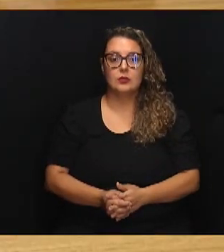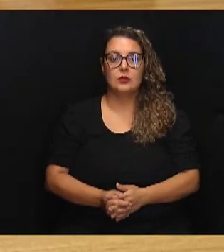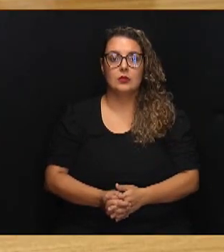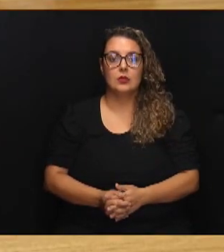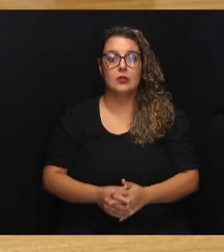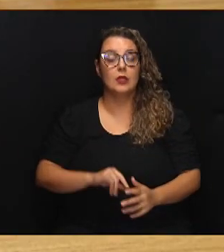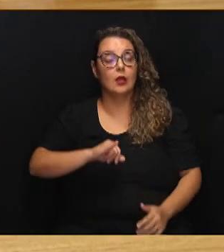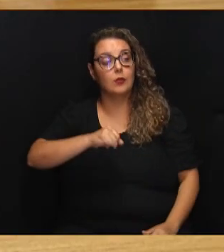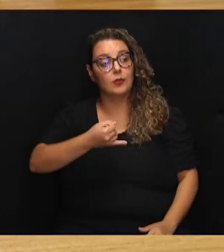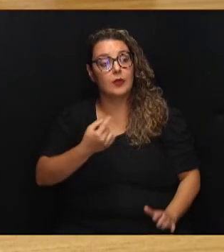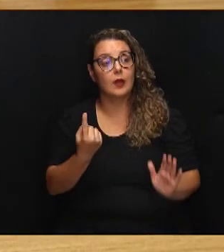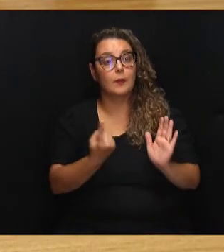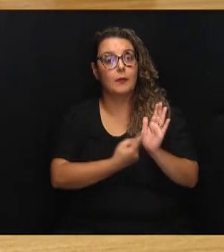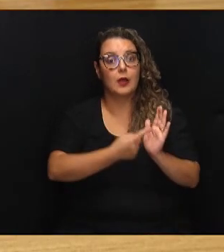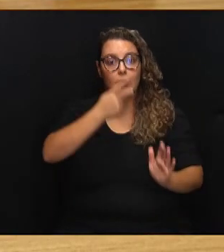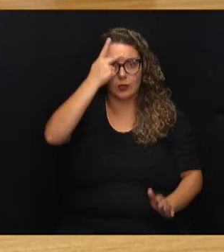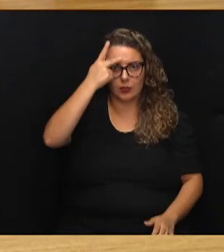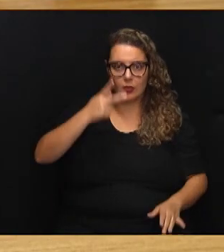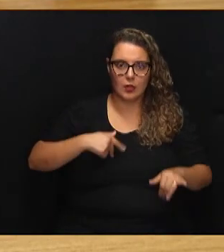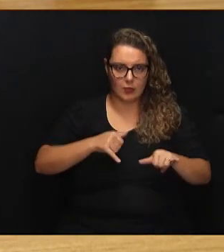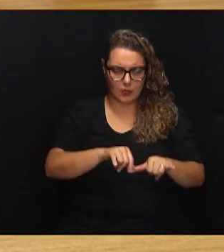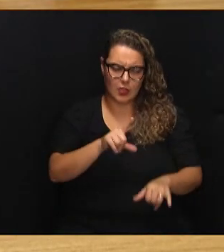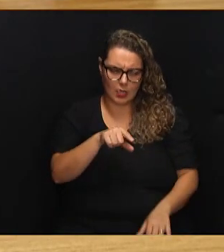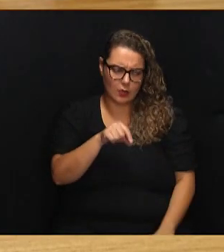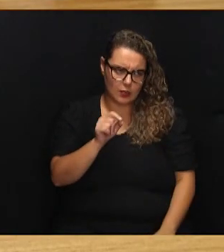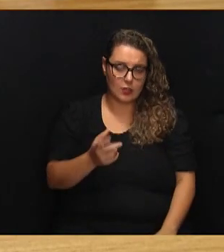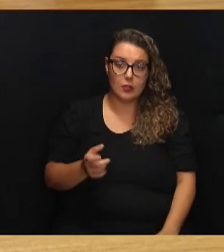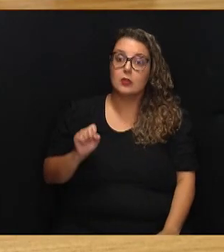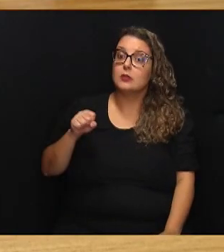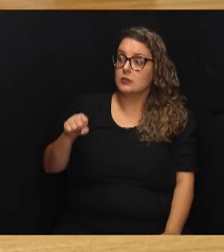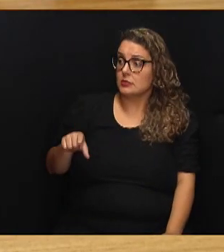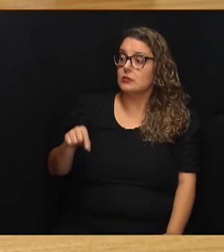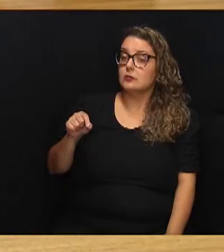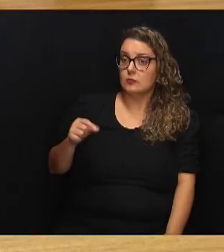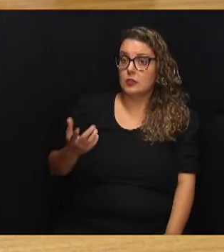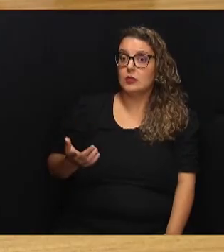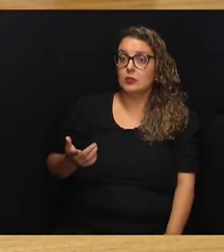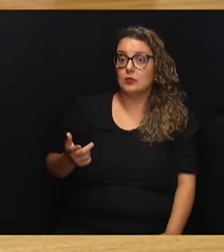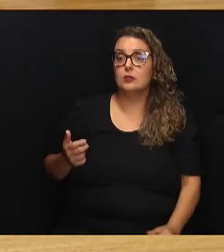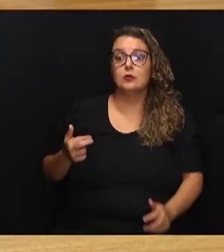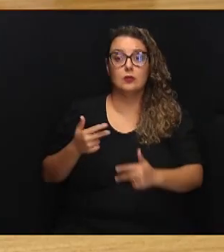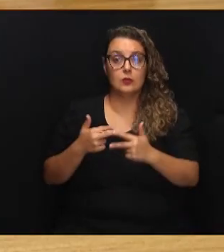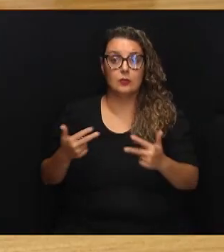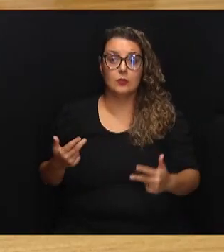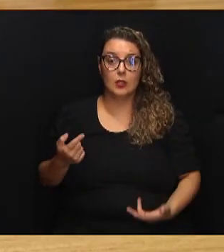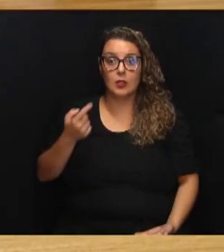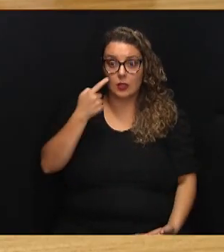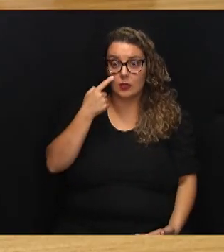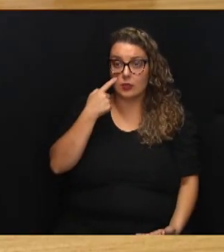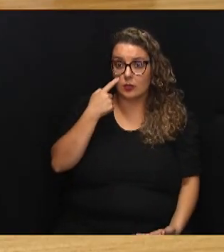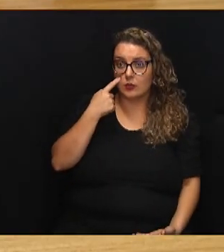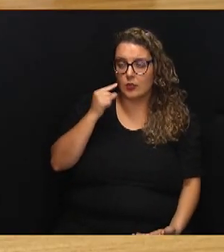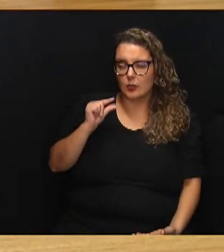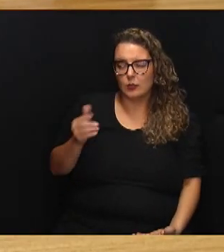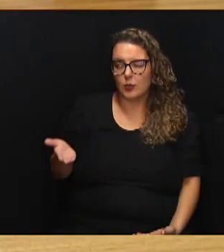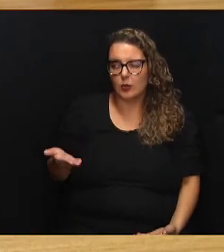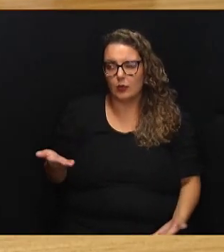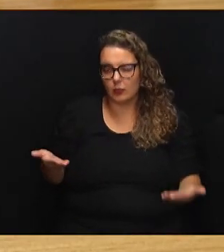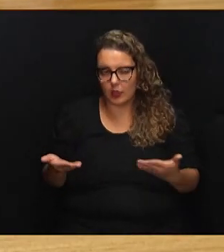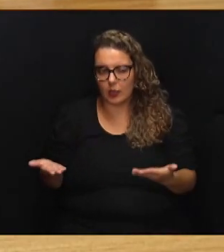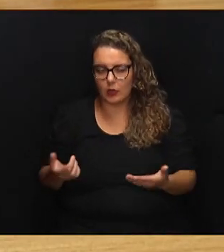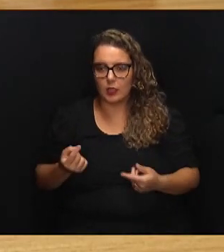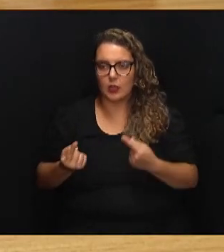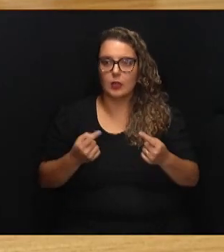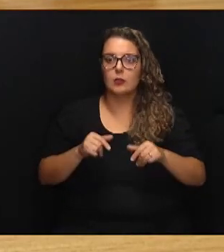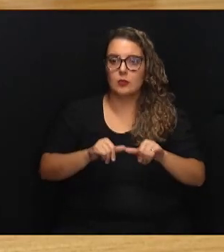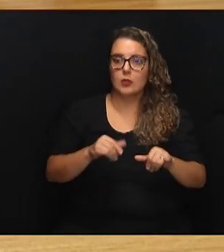as marcas próprias dos supermercados também é uma opção? É uma opção e é uma coisa que eu vejo um pouco mais recente, né? Cada supermercado